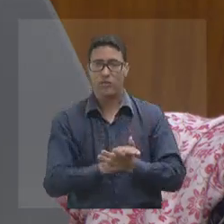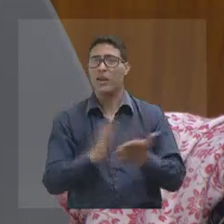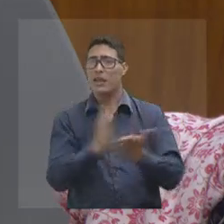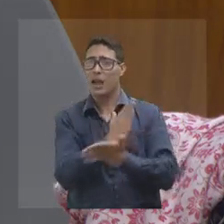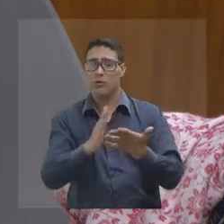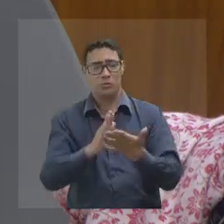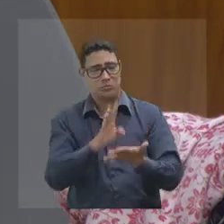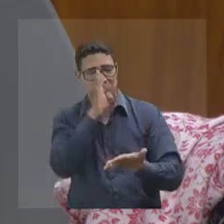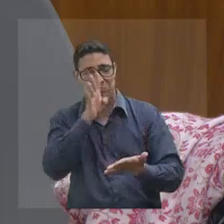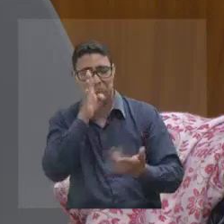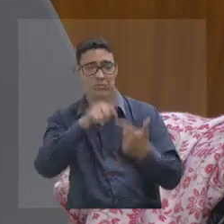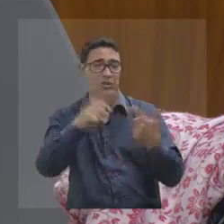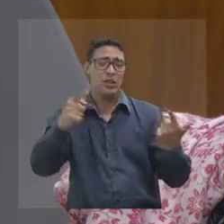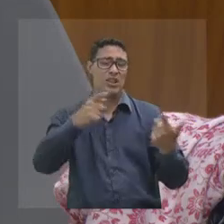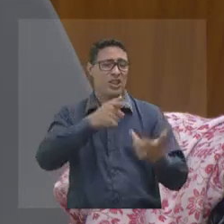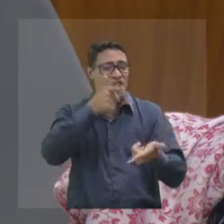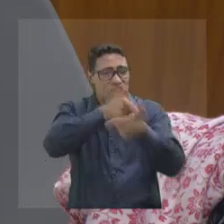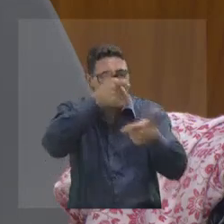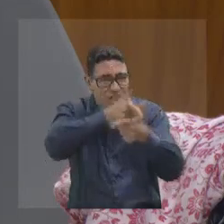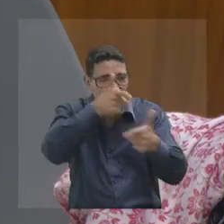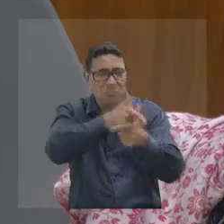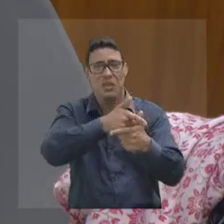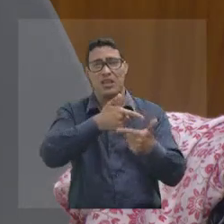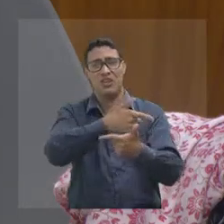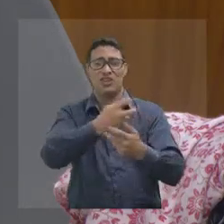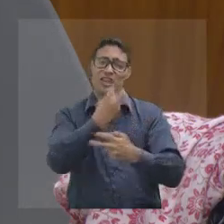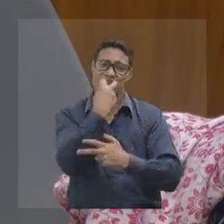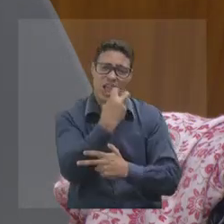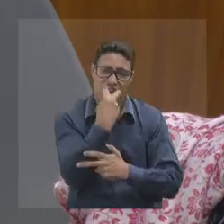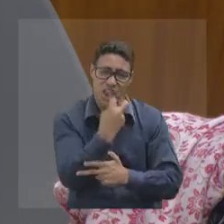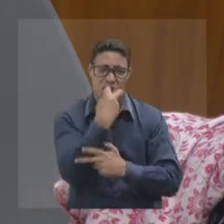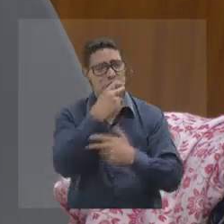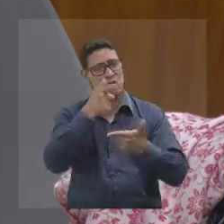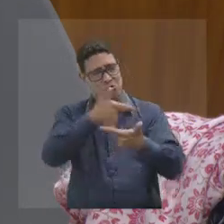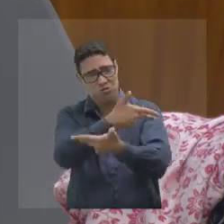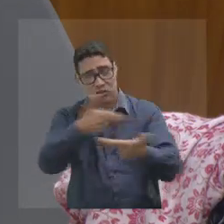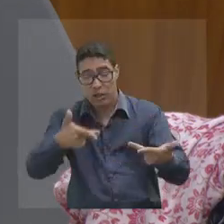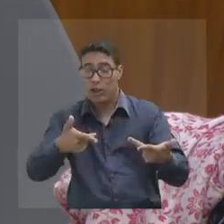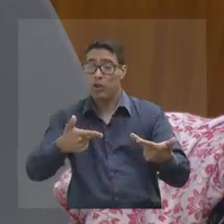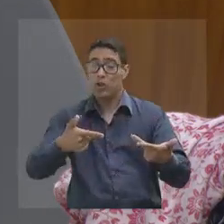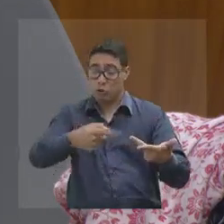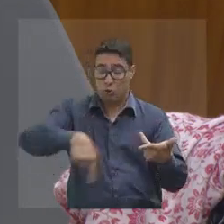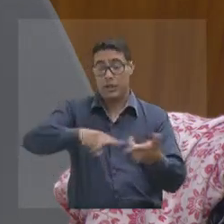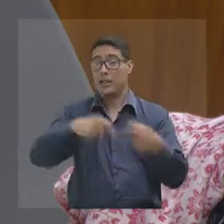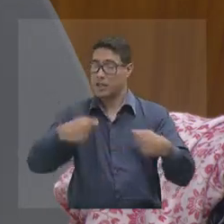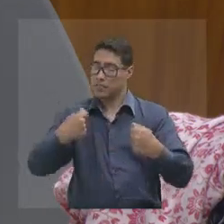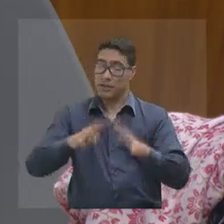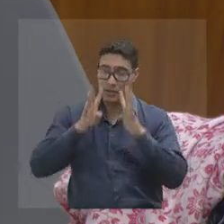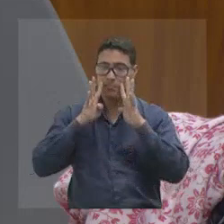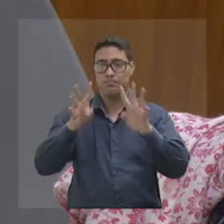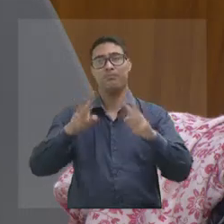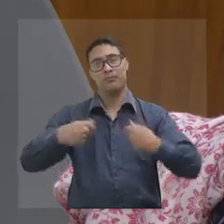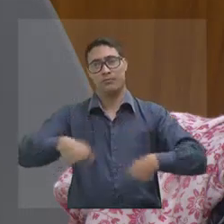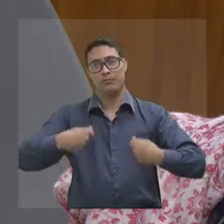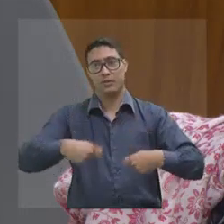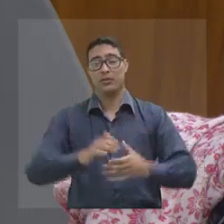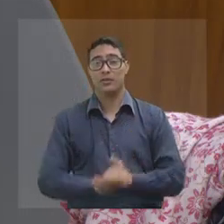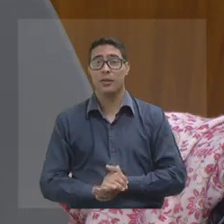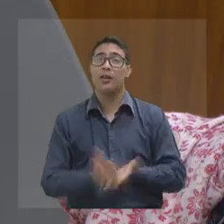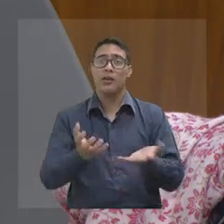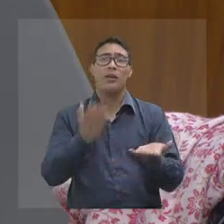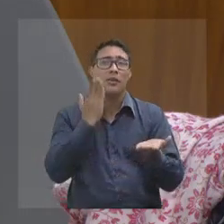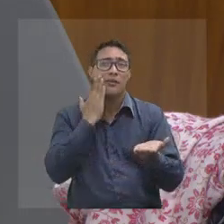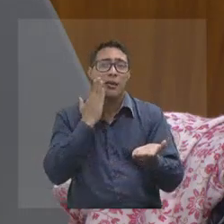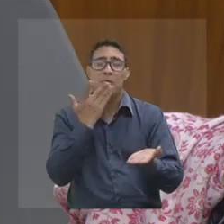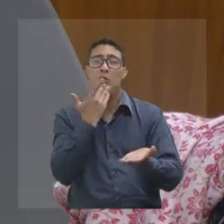falta de Trato reiterado xingamento reiterado grito reiterado isso é algo que a gente tem que levar em conta então eu gostaria de saber